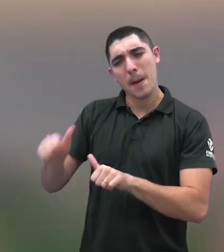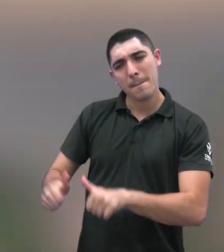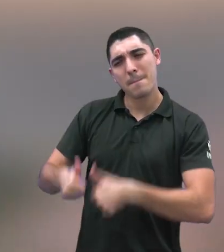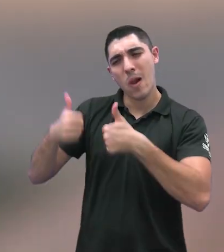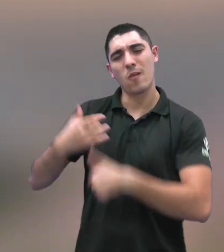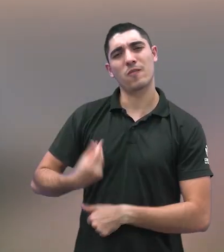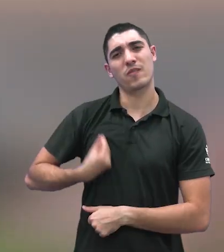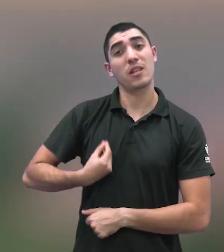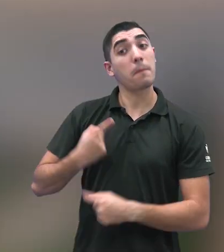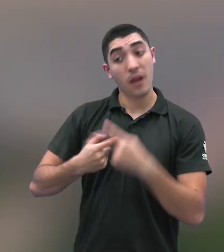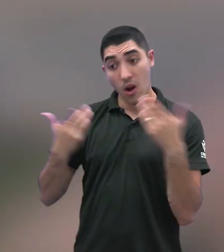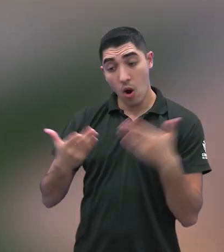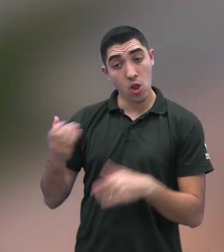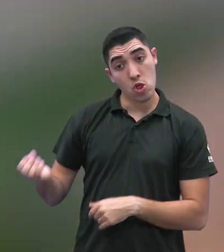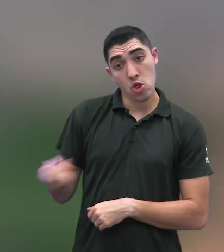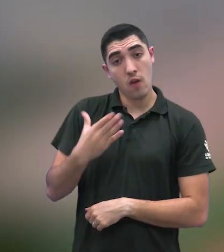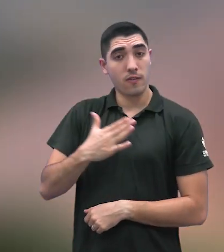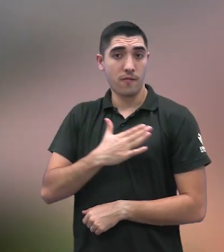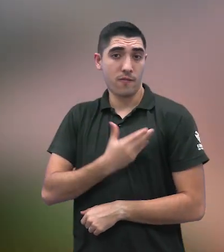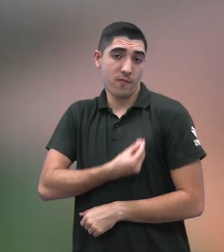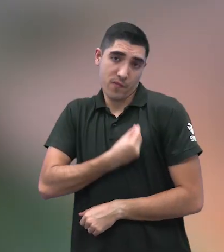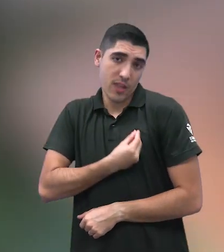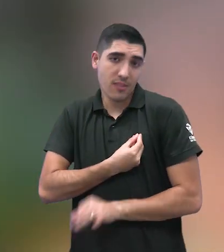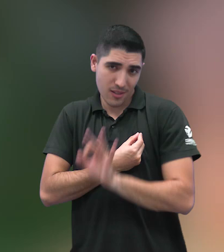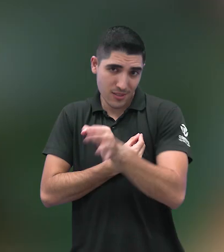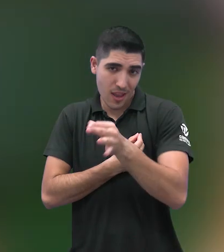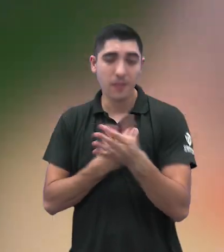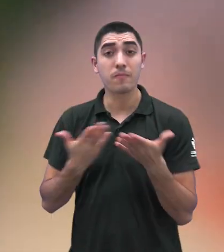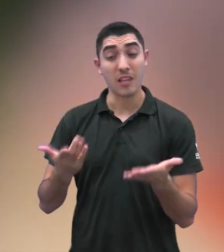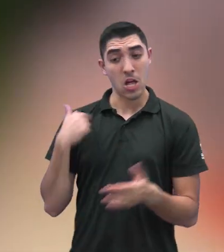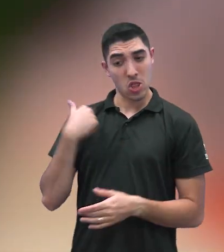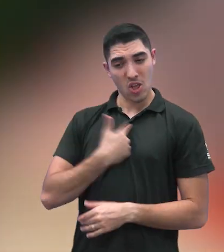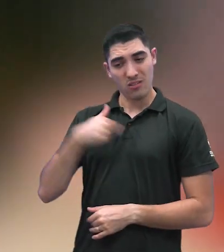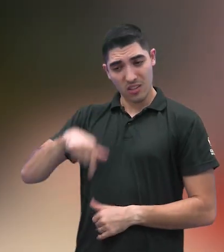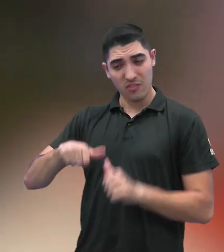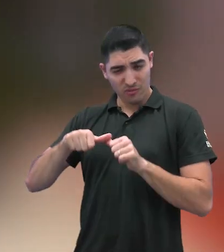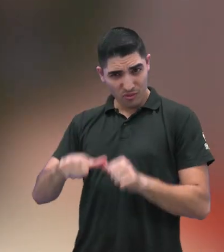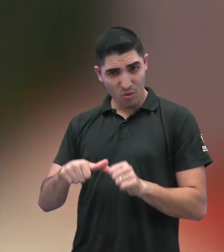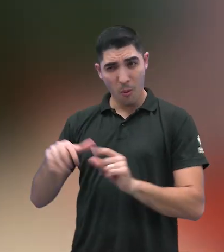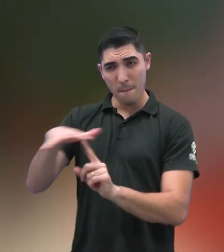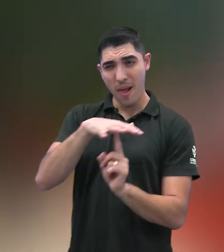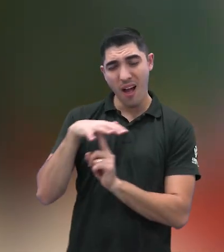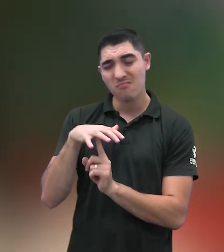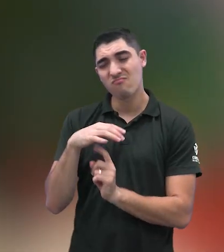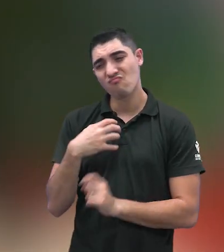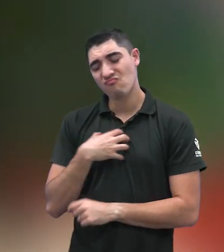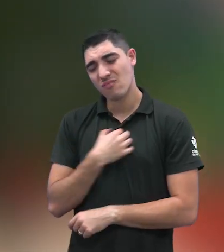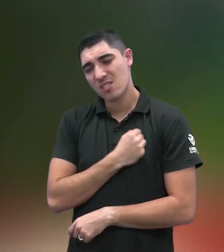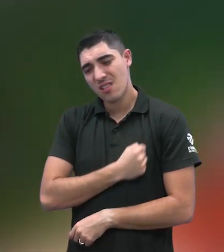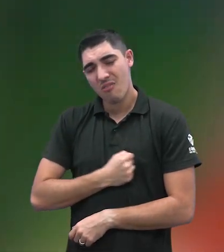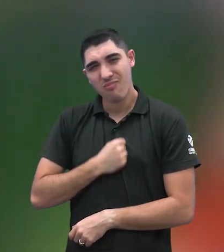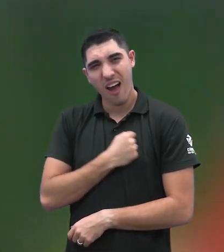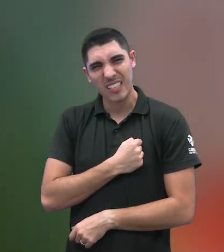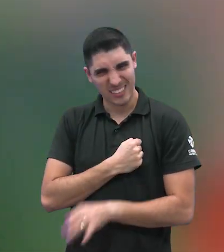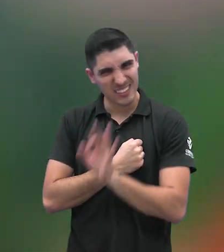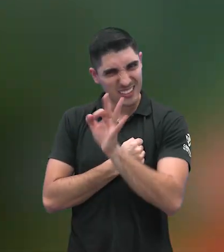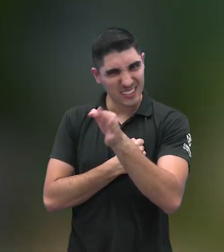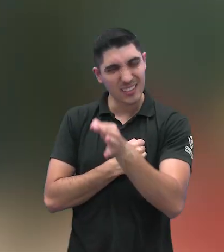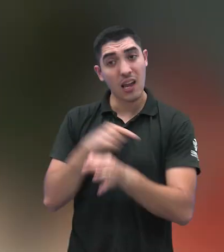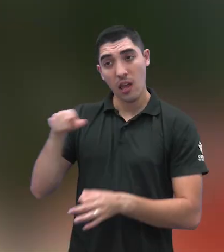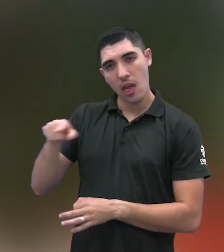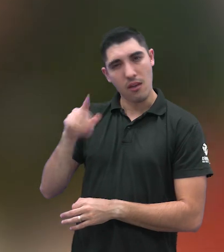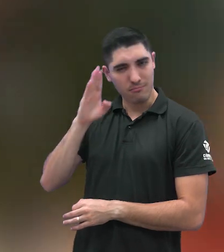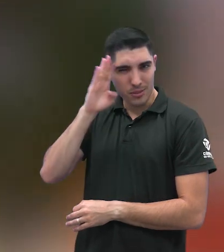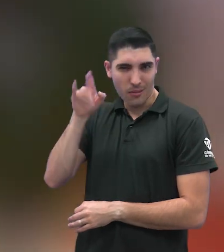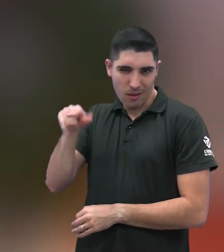uma nova etapa muito boa da vida. Agora, a gente que ficou aqui na praça, com certeza vai sentir muita falta desta